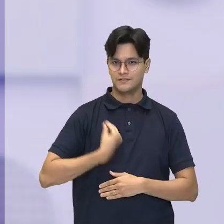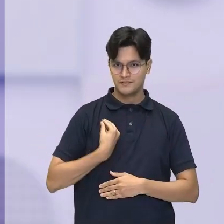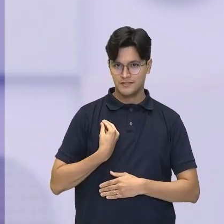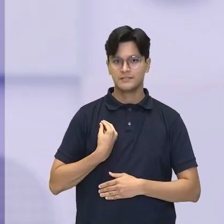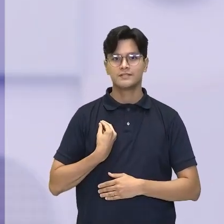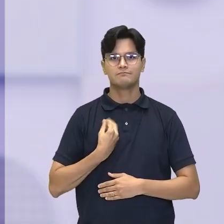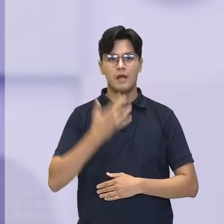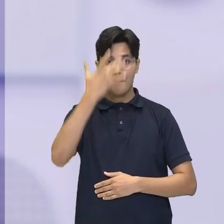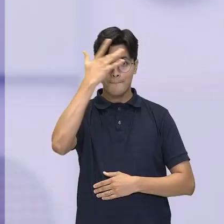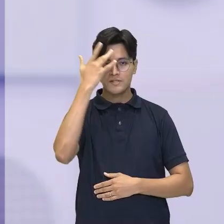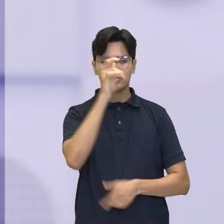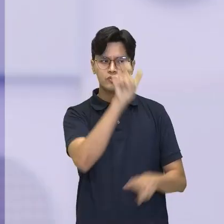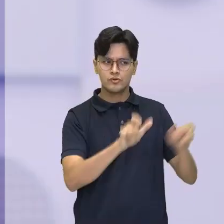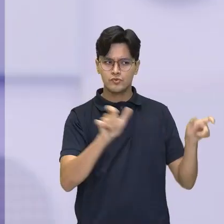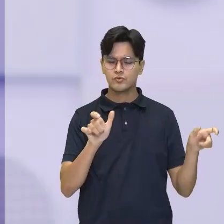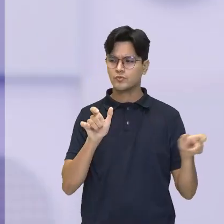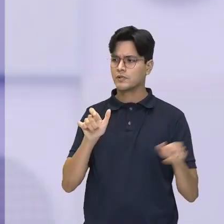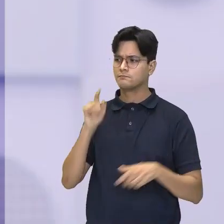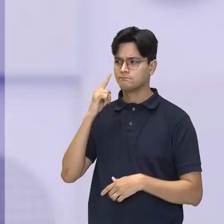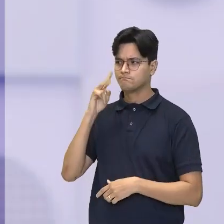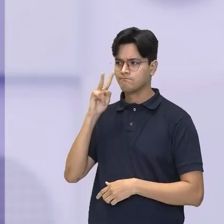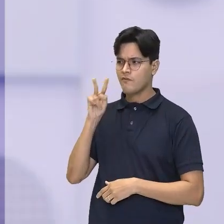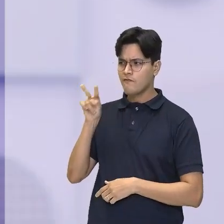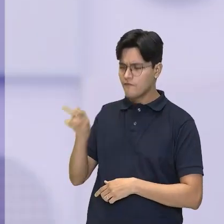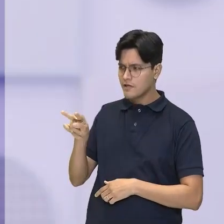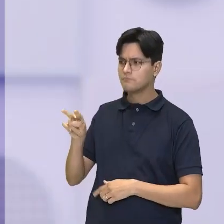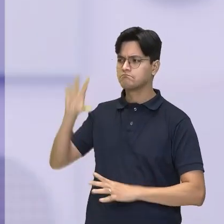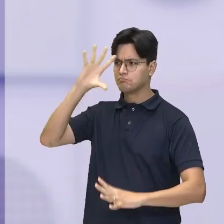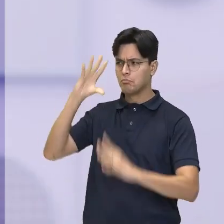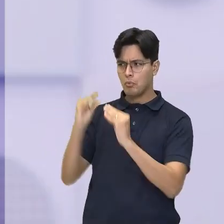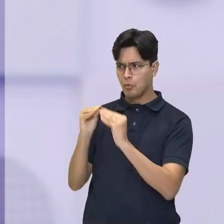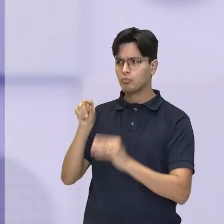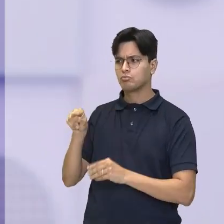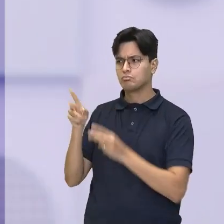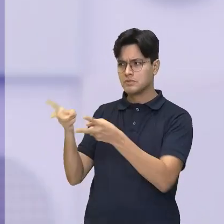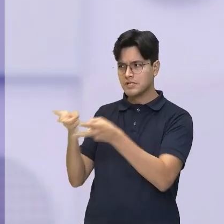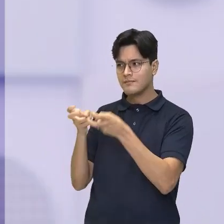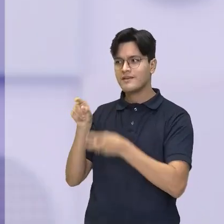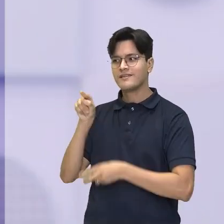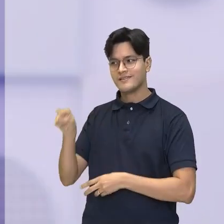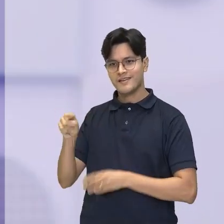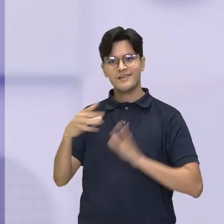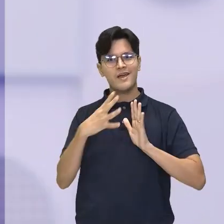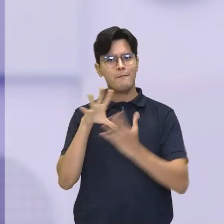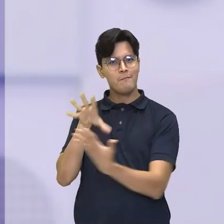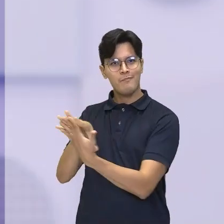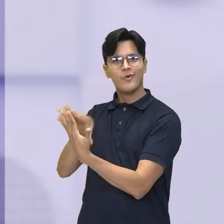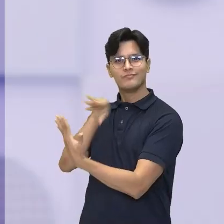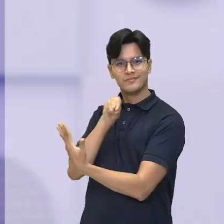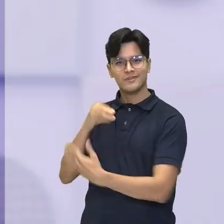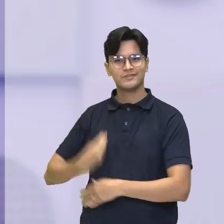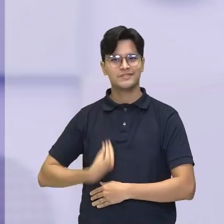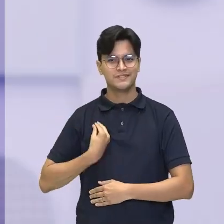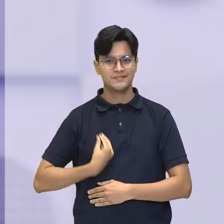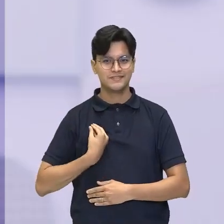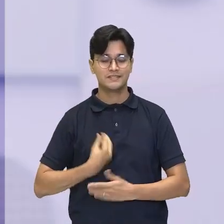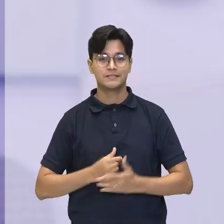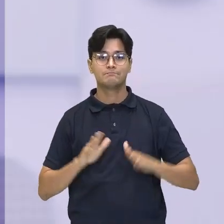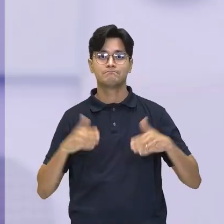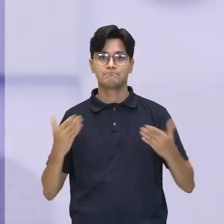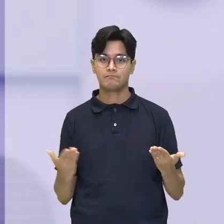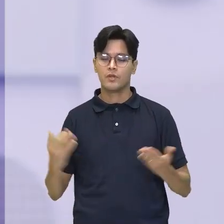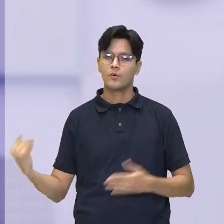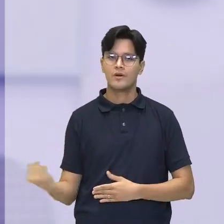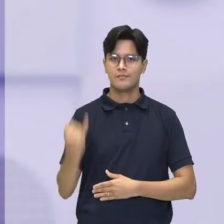uma inspiração para aquelas pessoas que estão sob sua responsabilidade. É importante que a gente